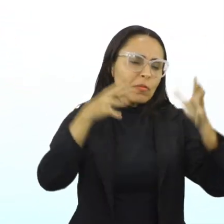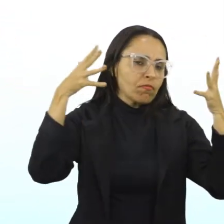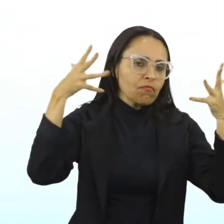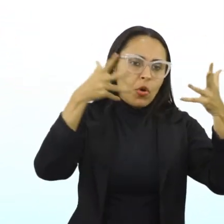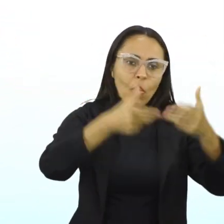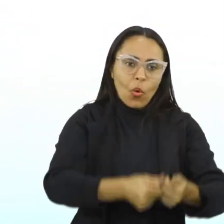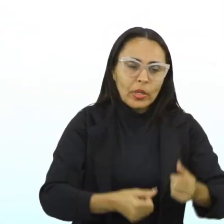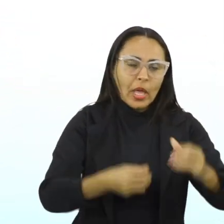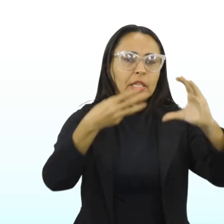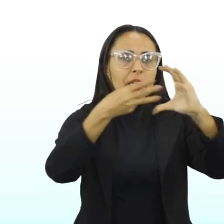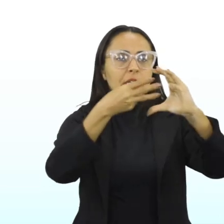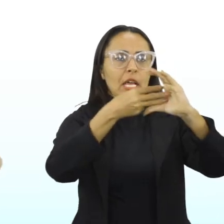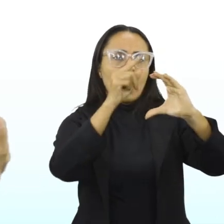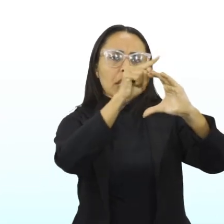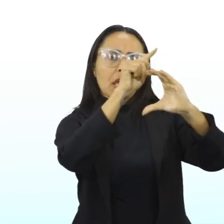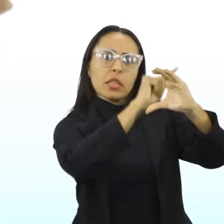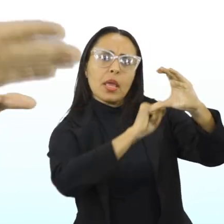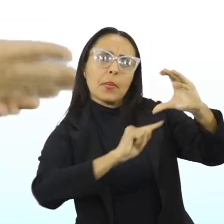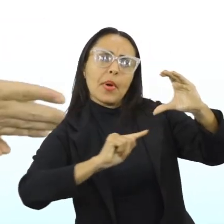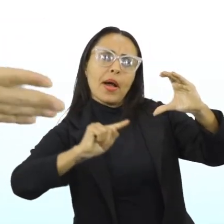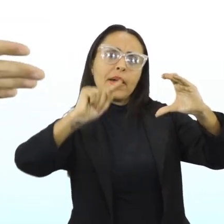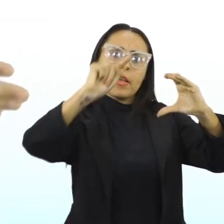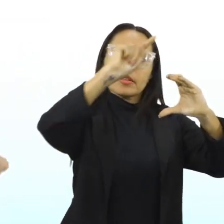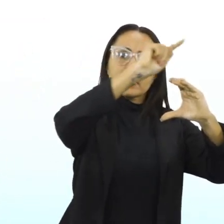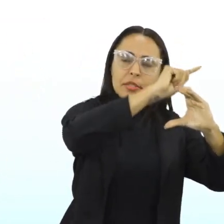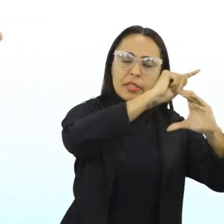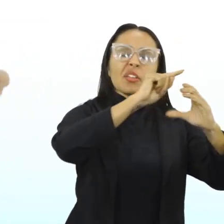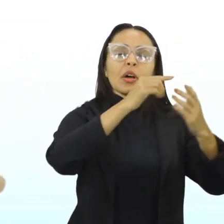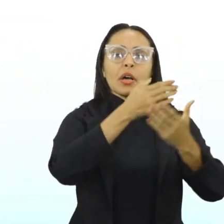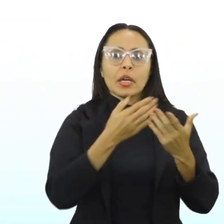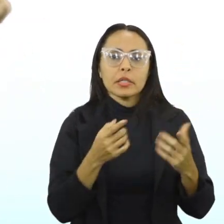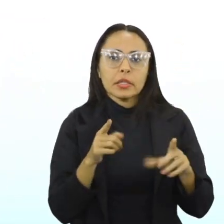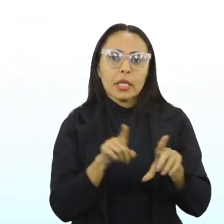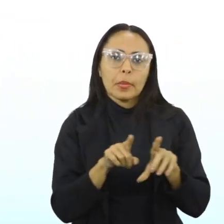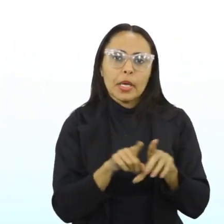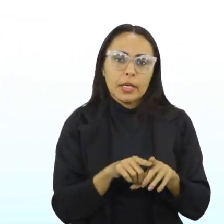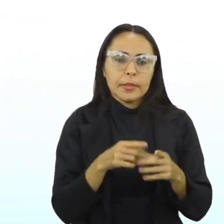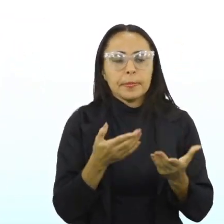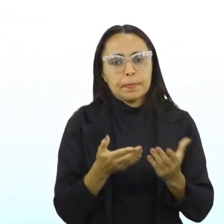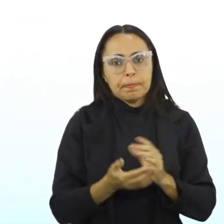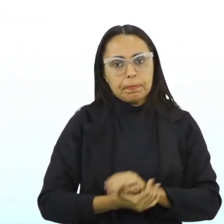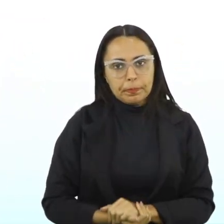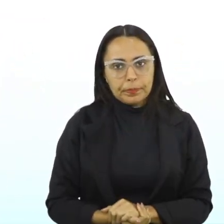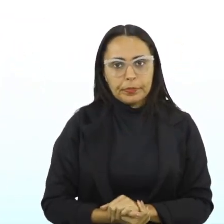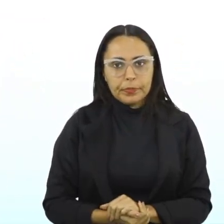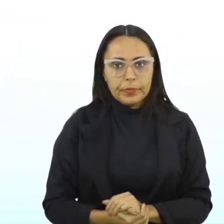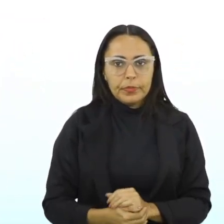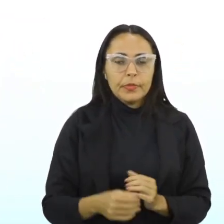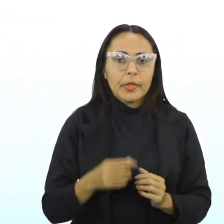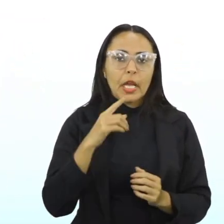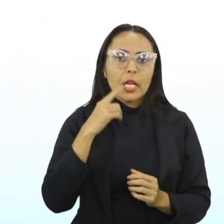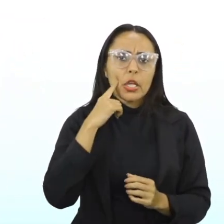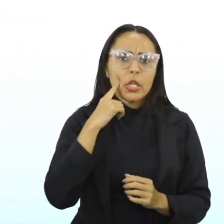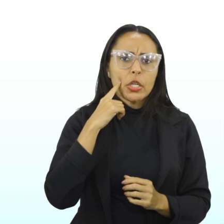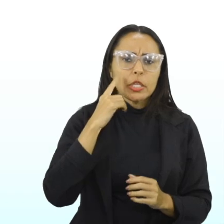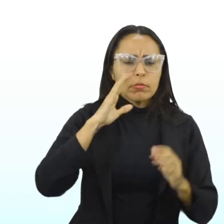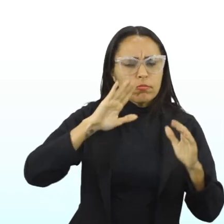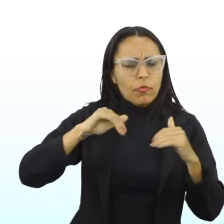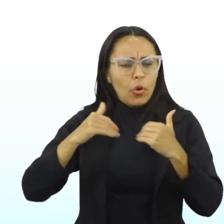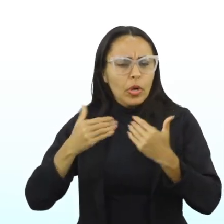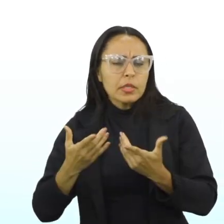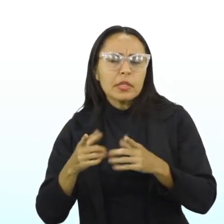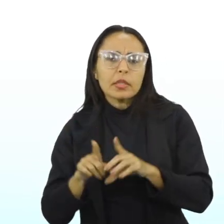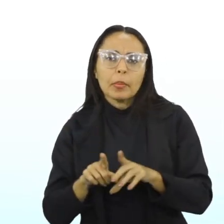porque aonde tem célula tem parede celular. Aonde tem parede celular tem celulose. E celulose é açúcar. E